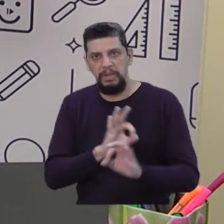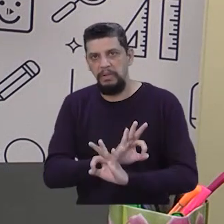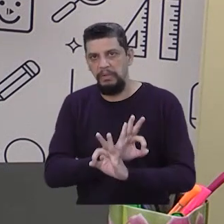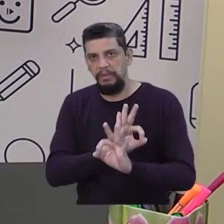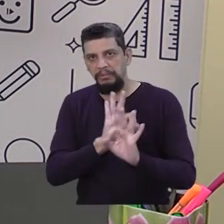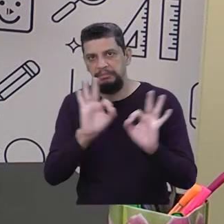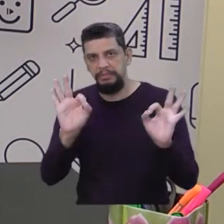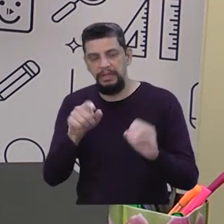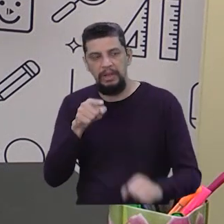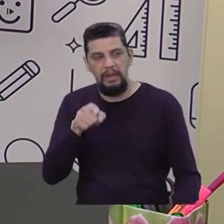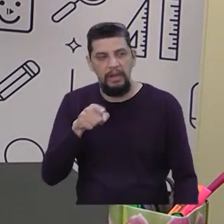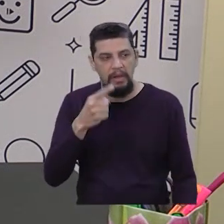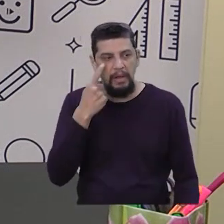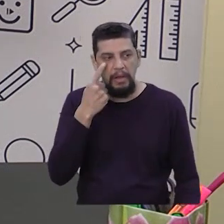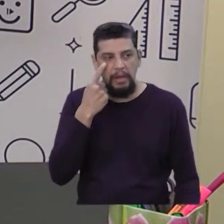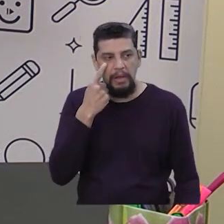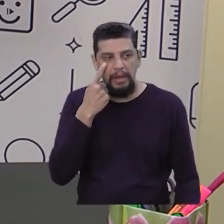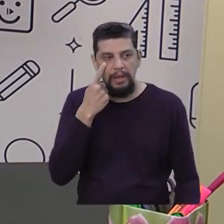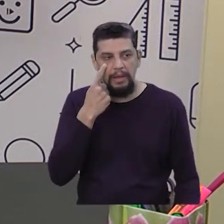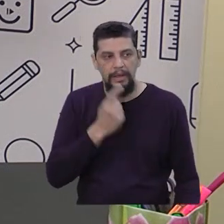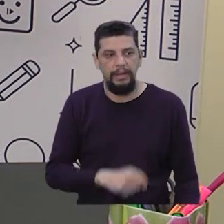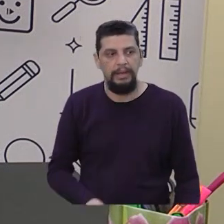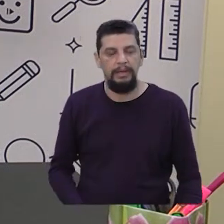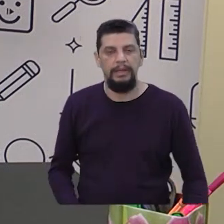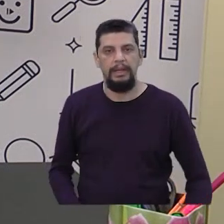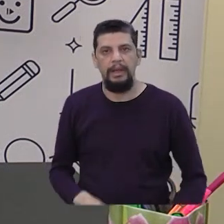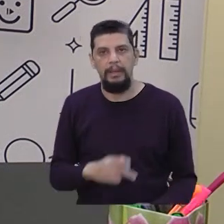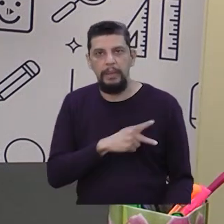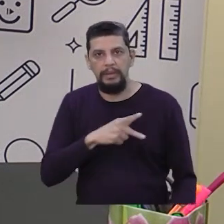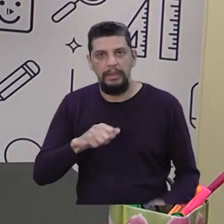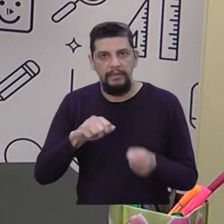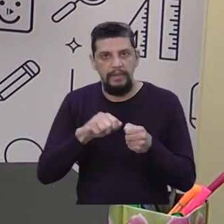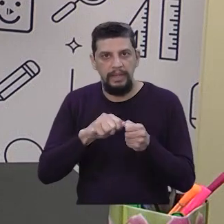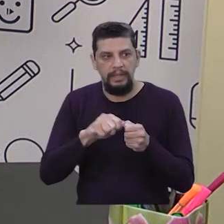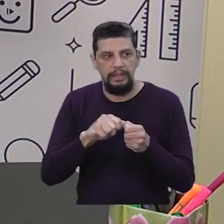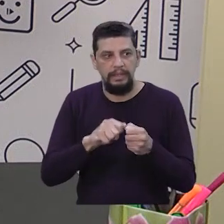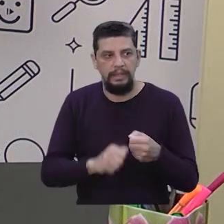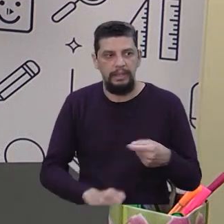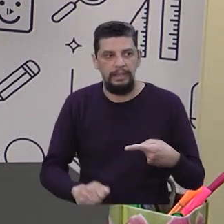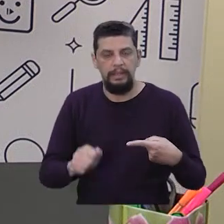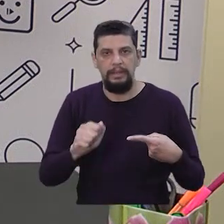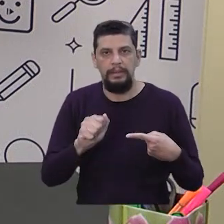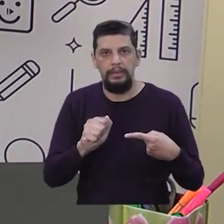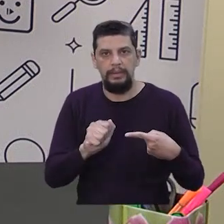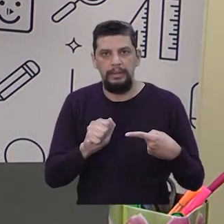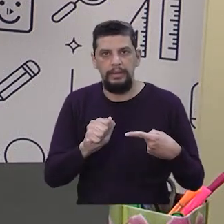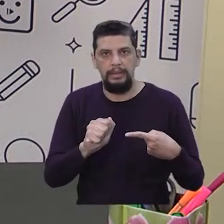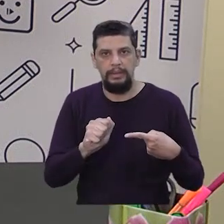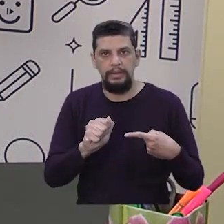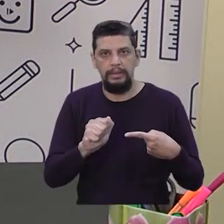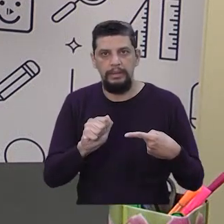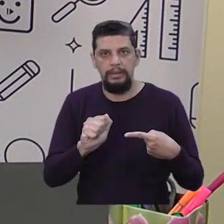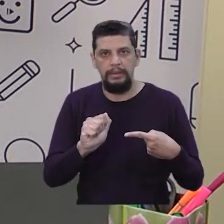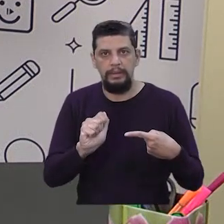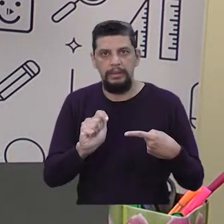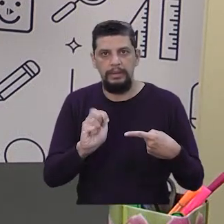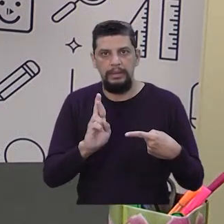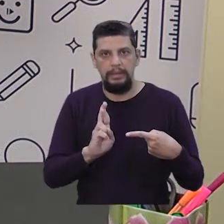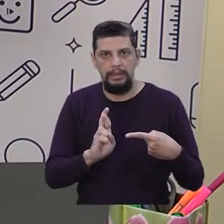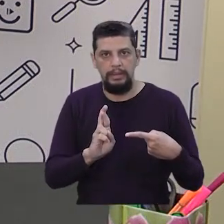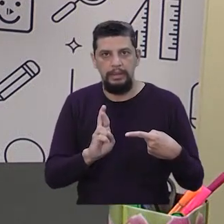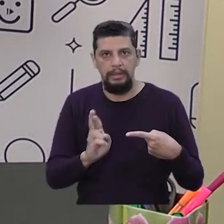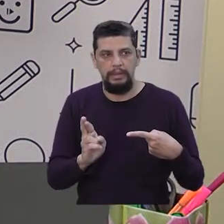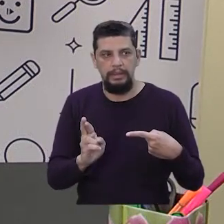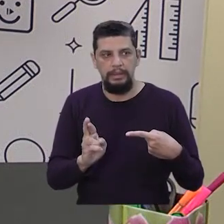bem! Olha aqui, ó. A professora fez aqui. Então, o A com o R,